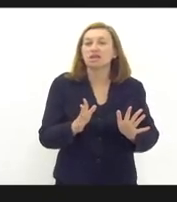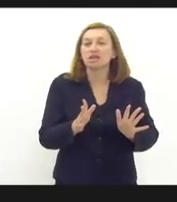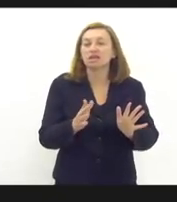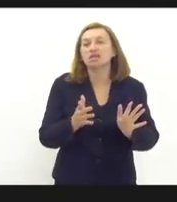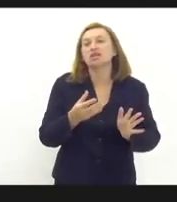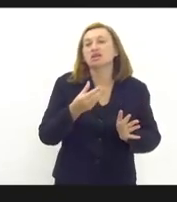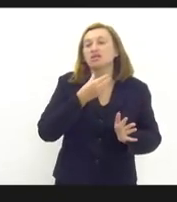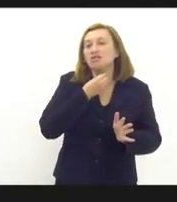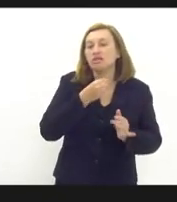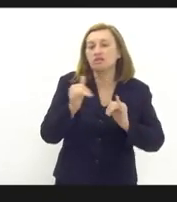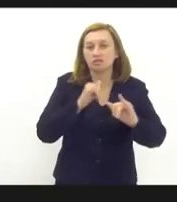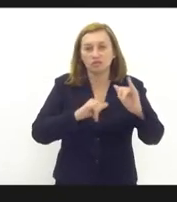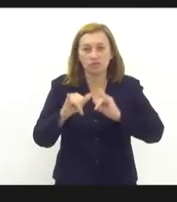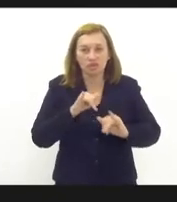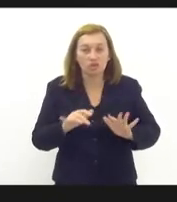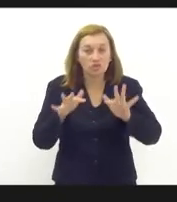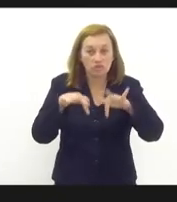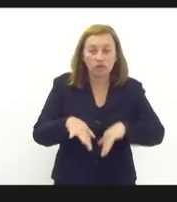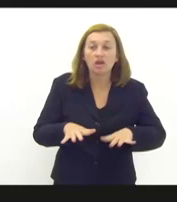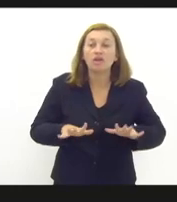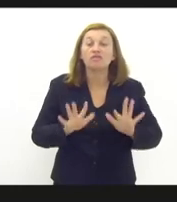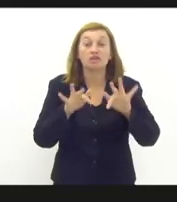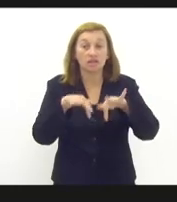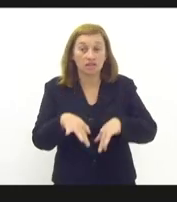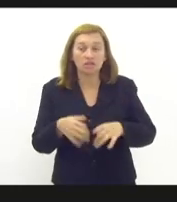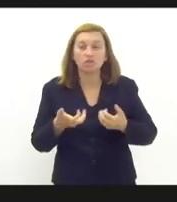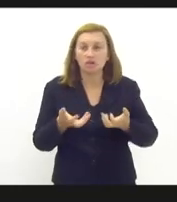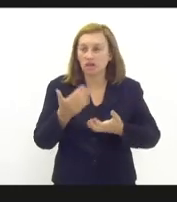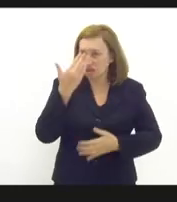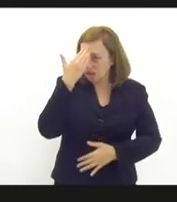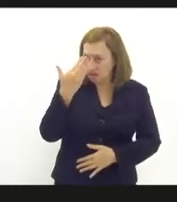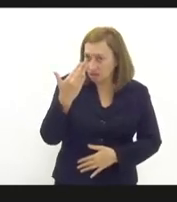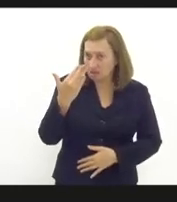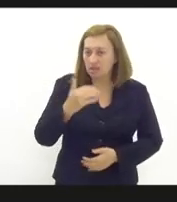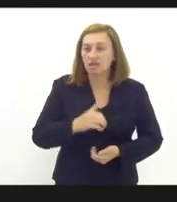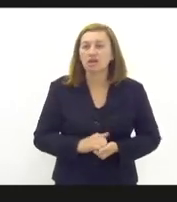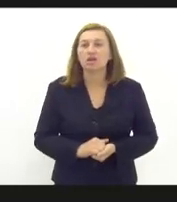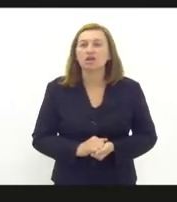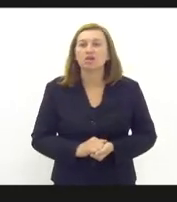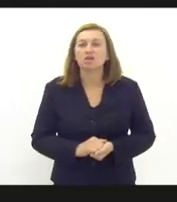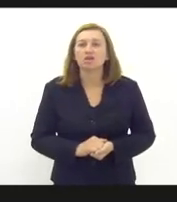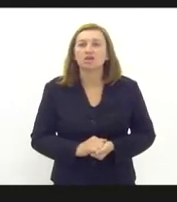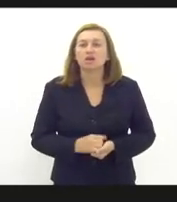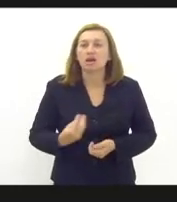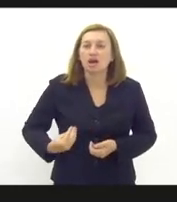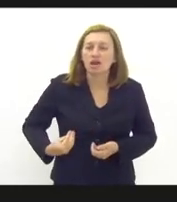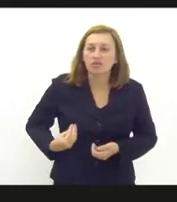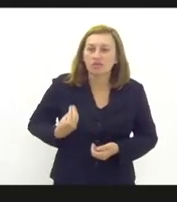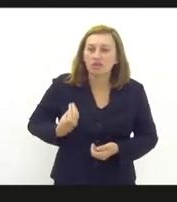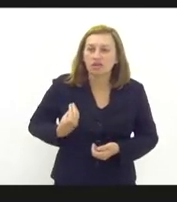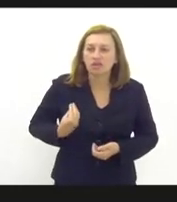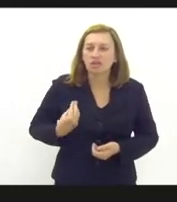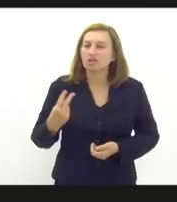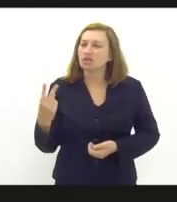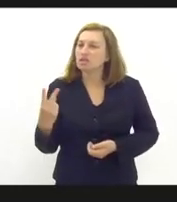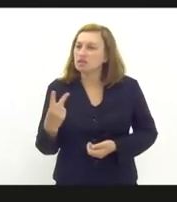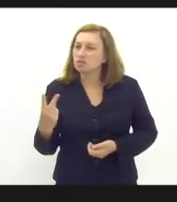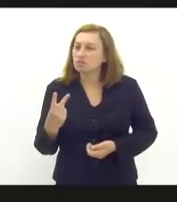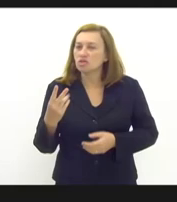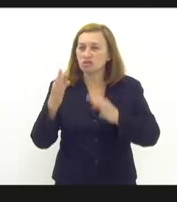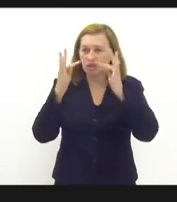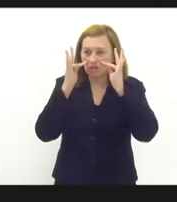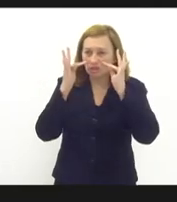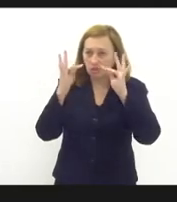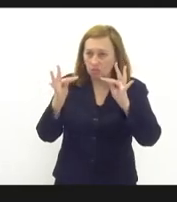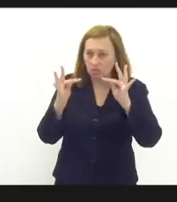ter fim. Então, concluindo, eu quero agradecer demais a presença dessas duas